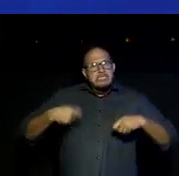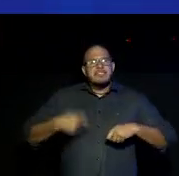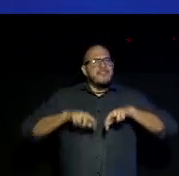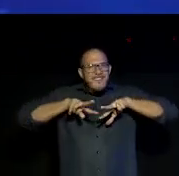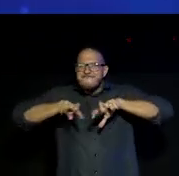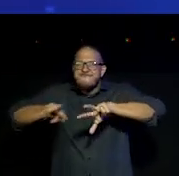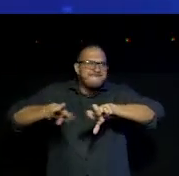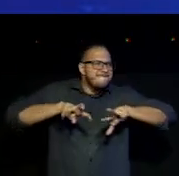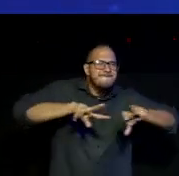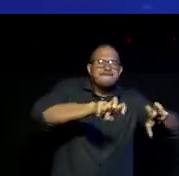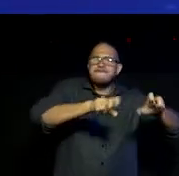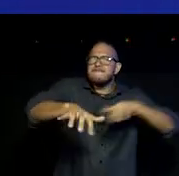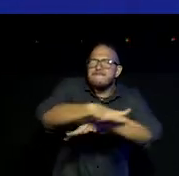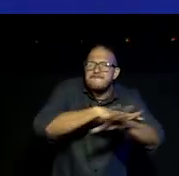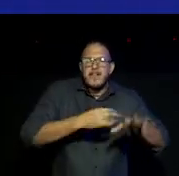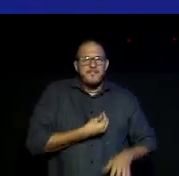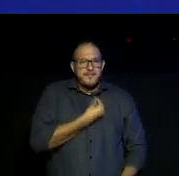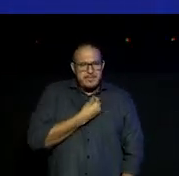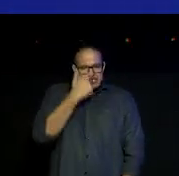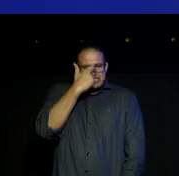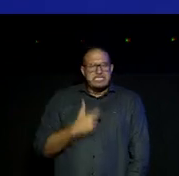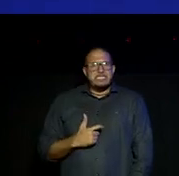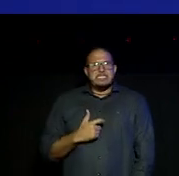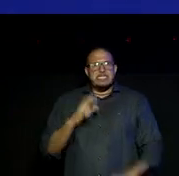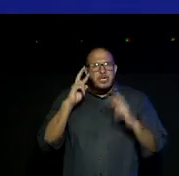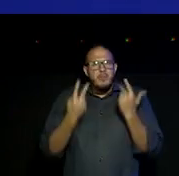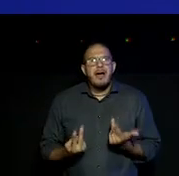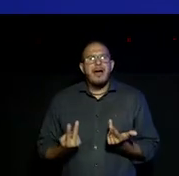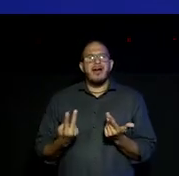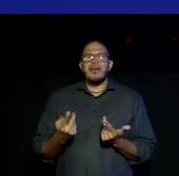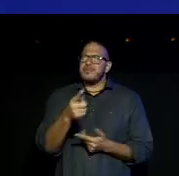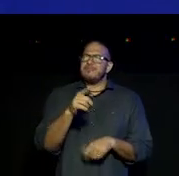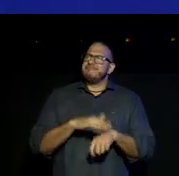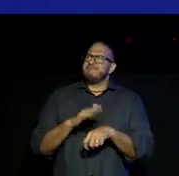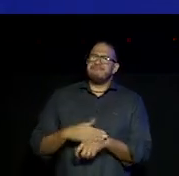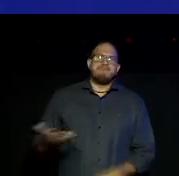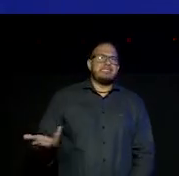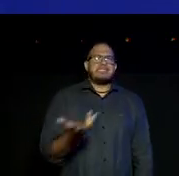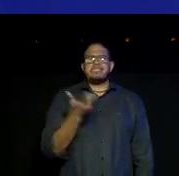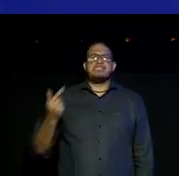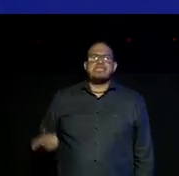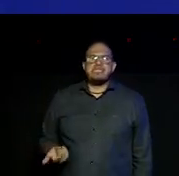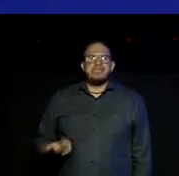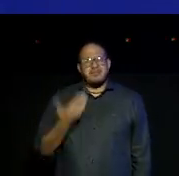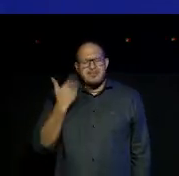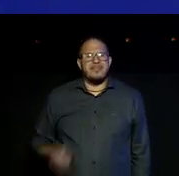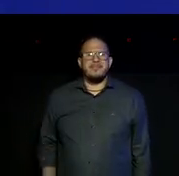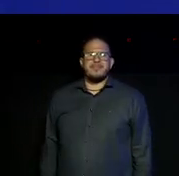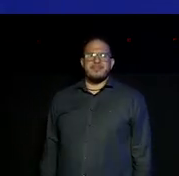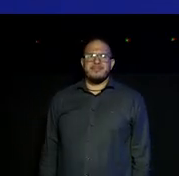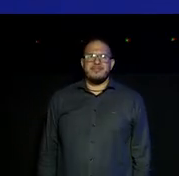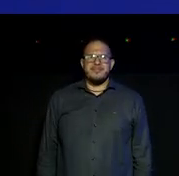de desvendar o mistério da vida. Você é um ser humano. E isso é o invento mais brilhante que a gente conhece até agora.